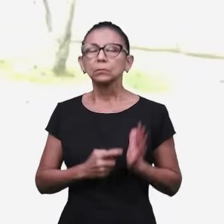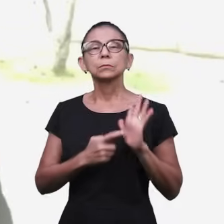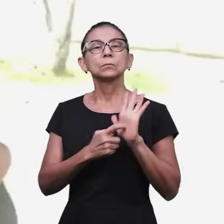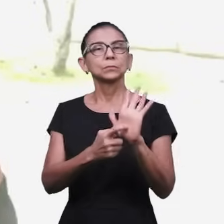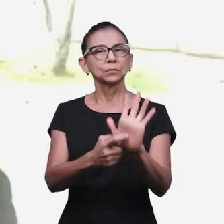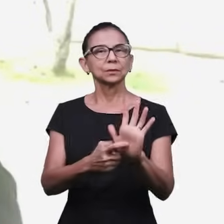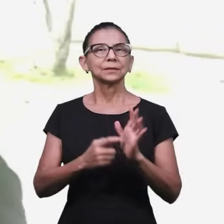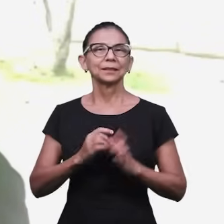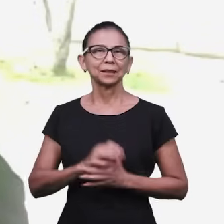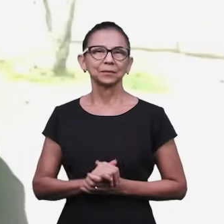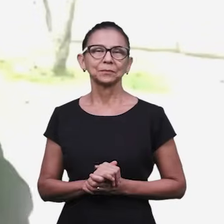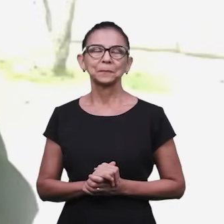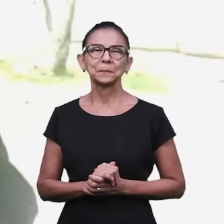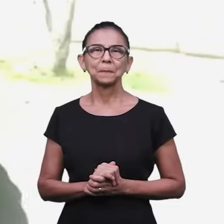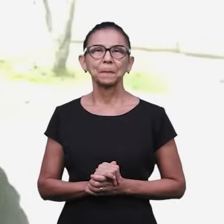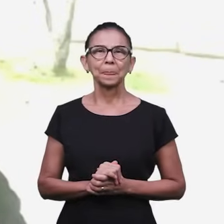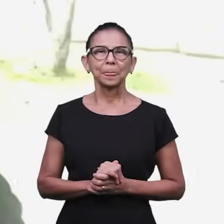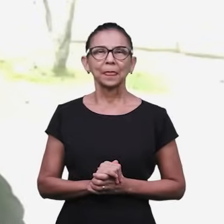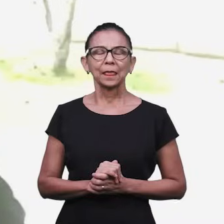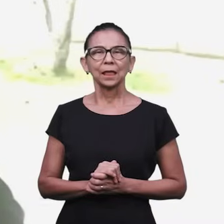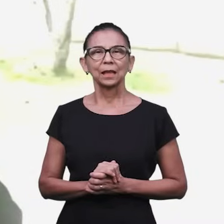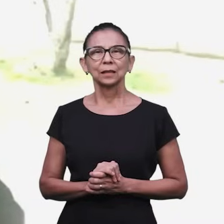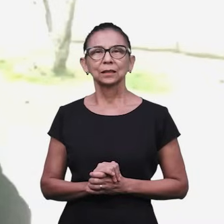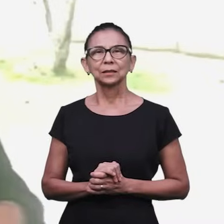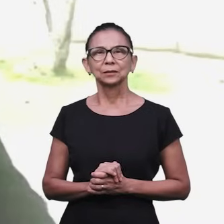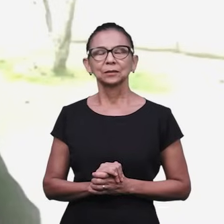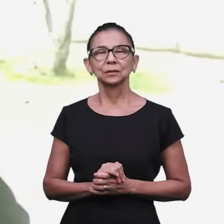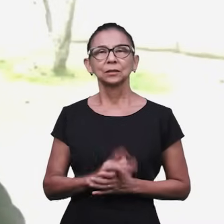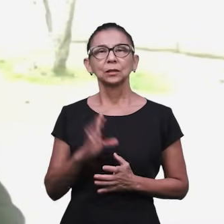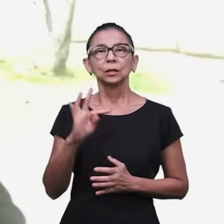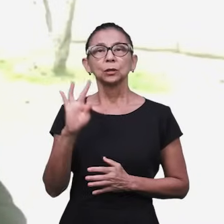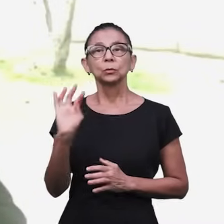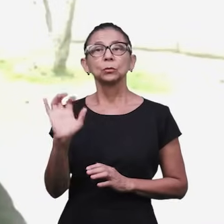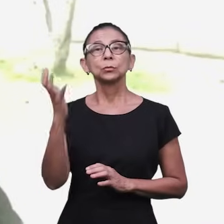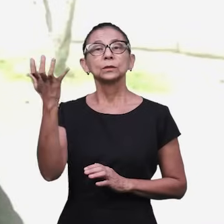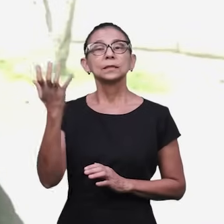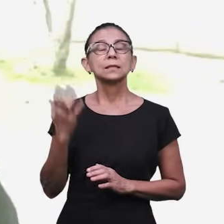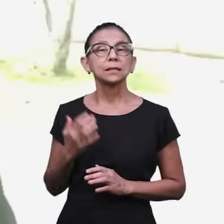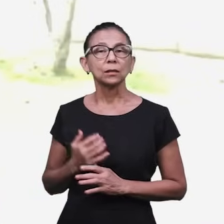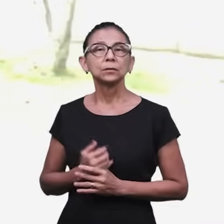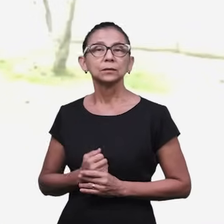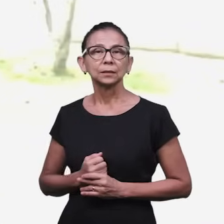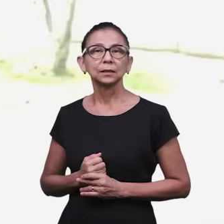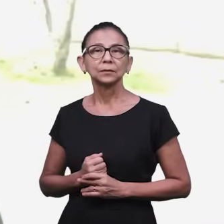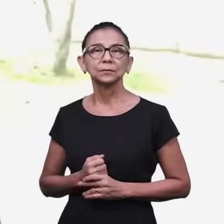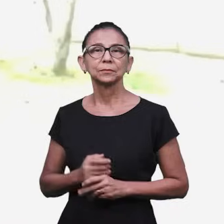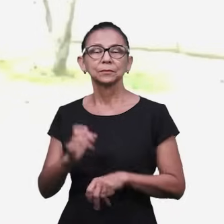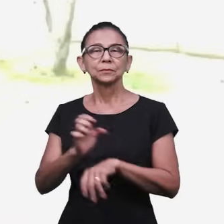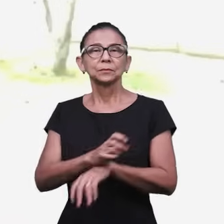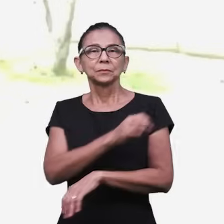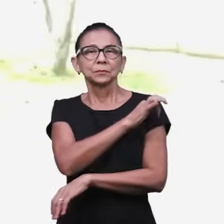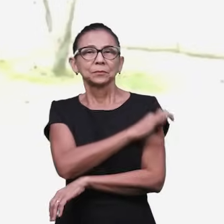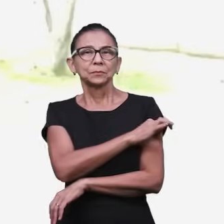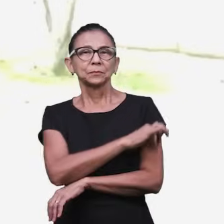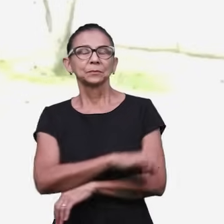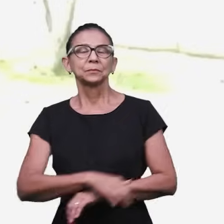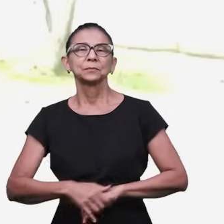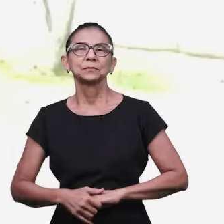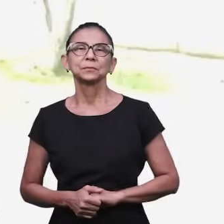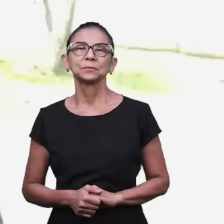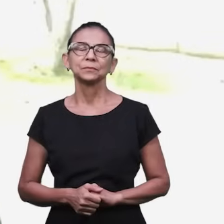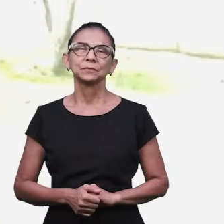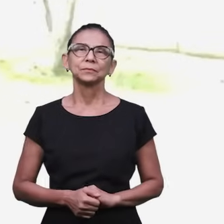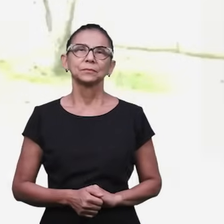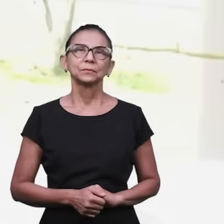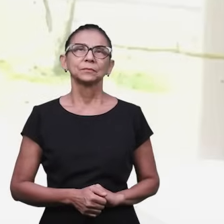rapidamente a apresentar para os irmãos toda a movimentação que houve aqui na nossa área de Resende, Estado do Rio de Janeiro, Trombetas e